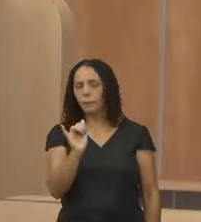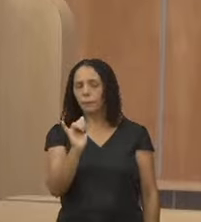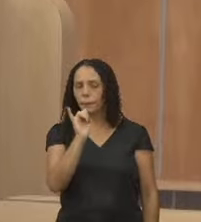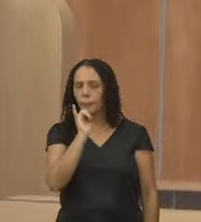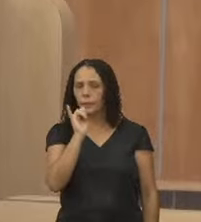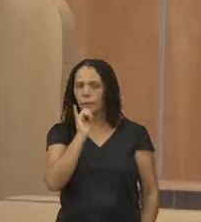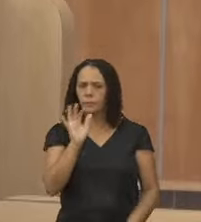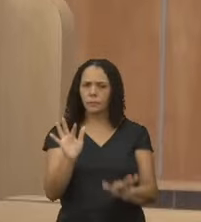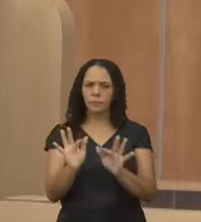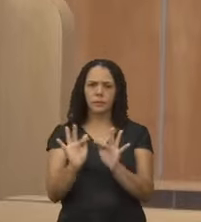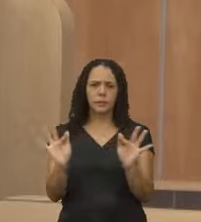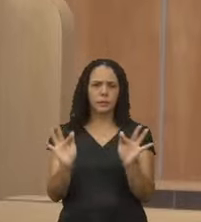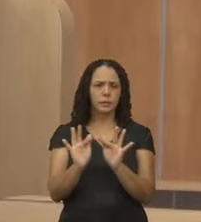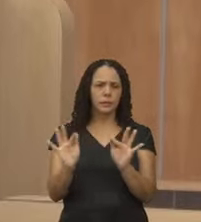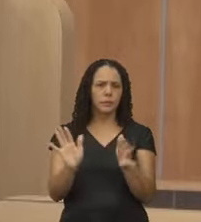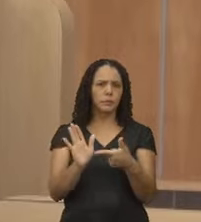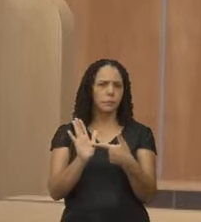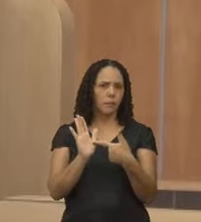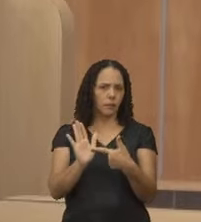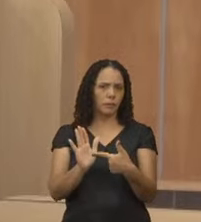muito simples, tá?